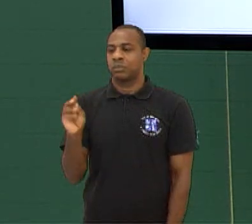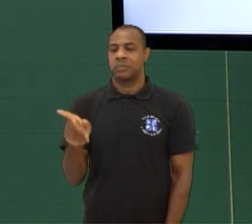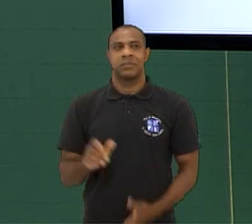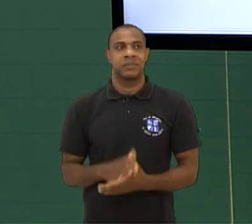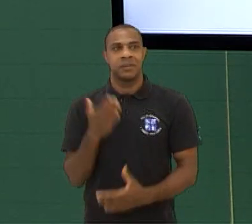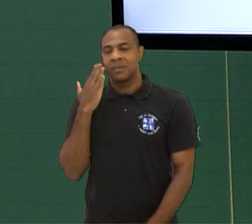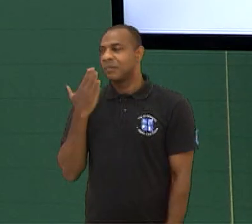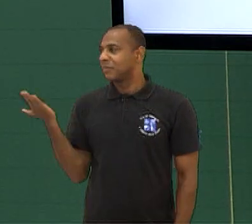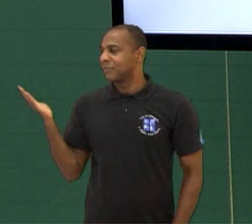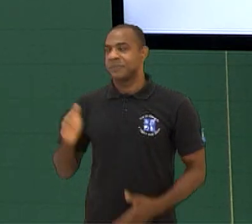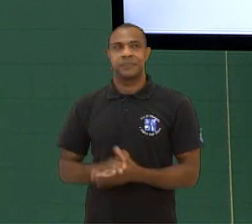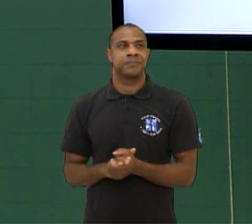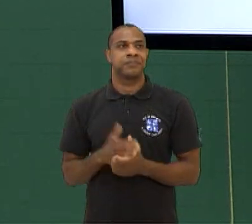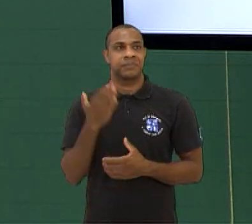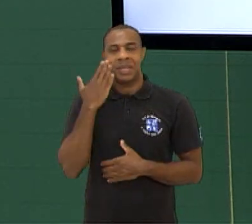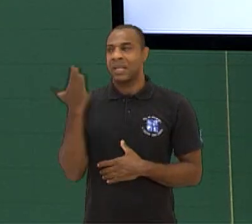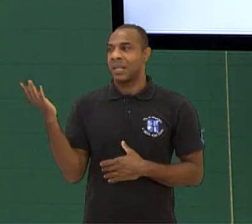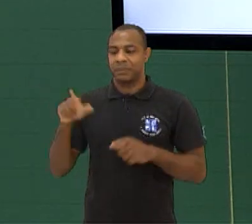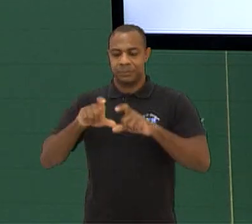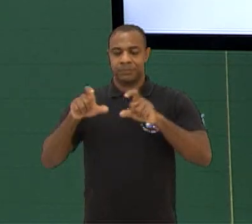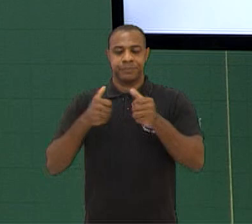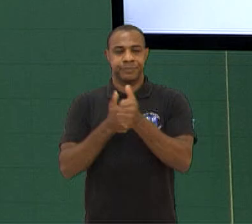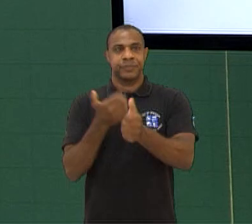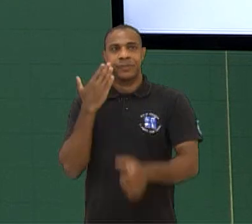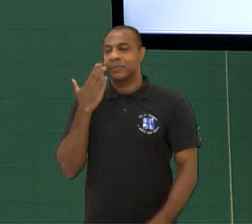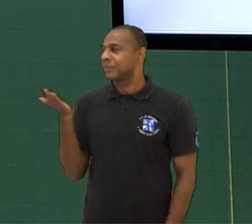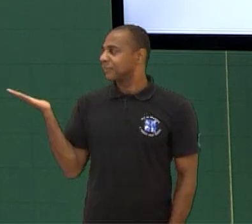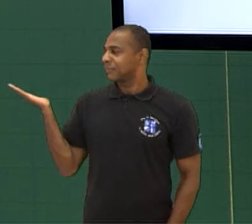dividir 1,5 por